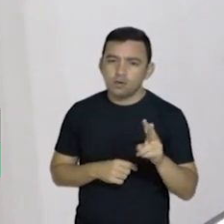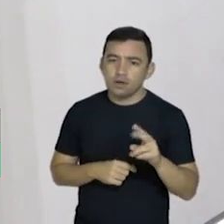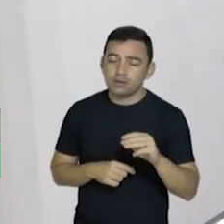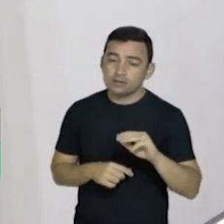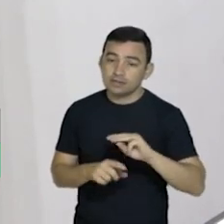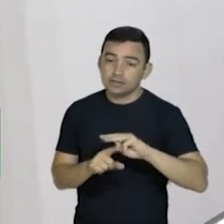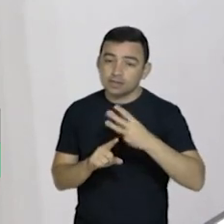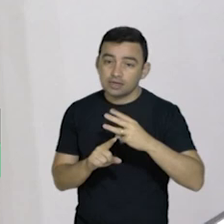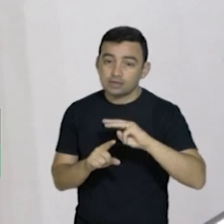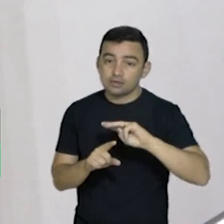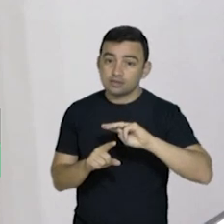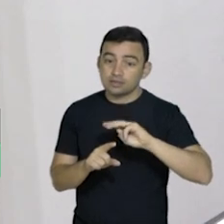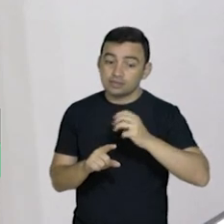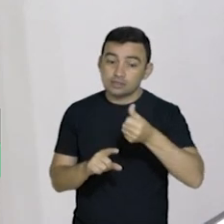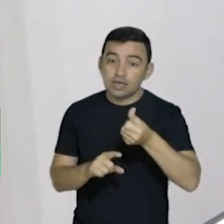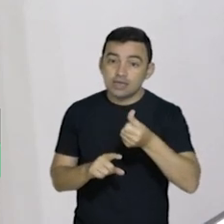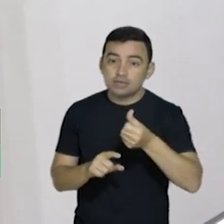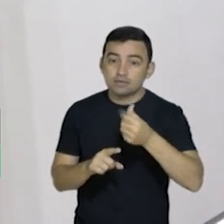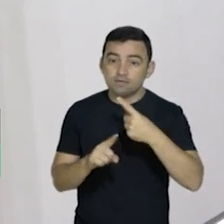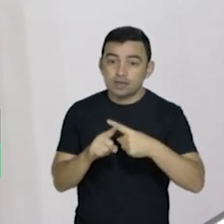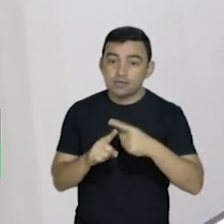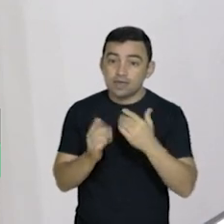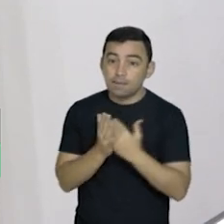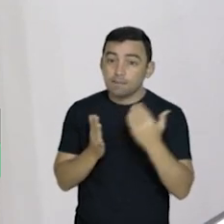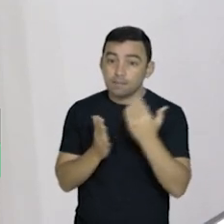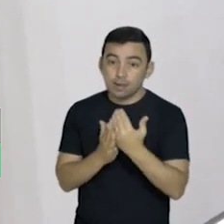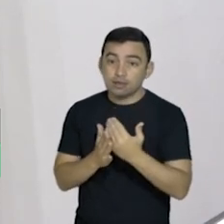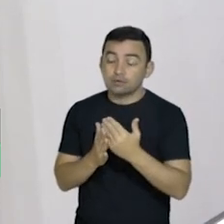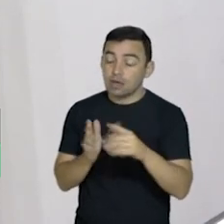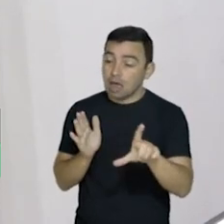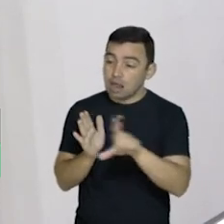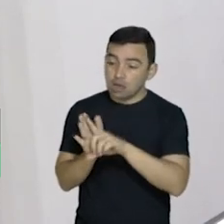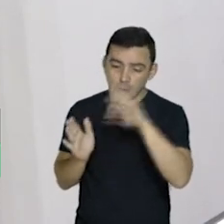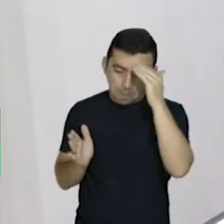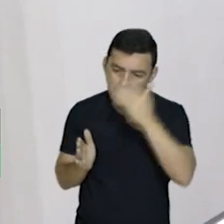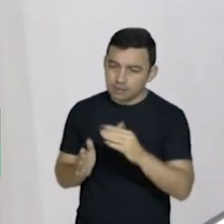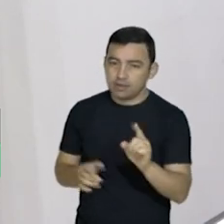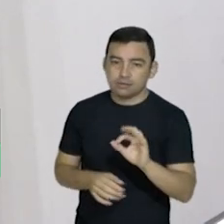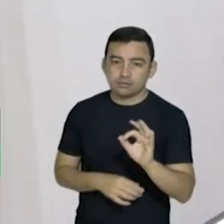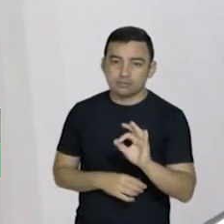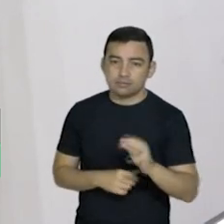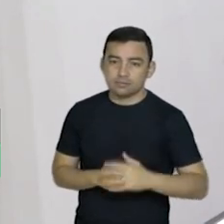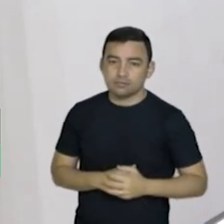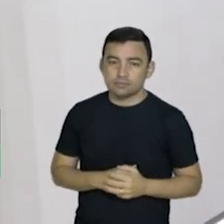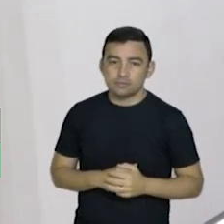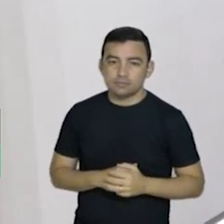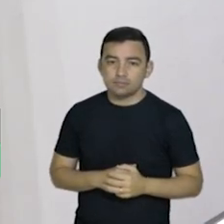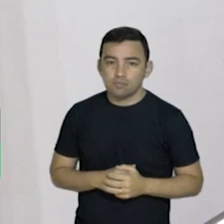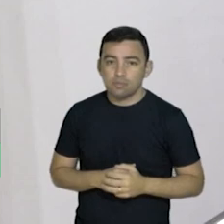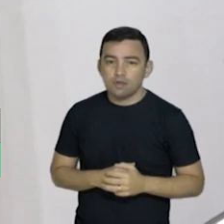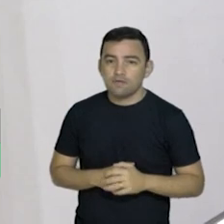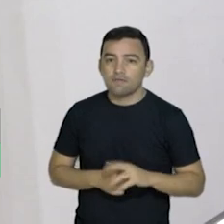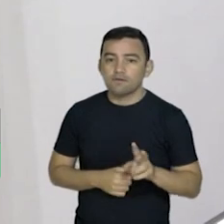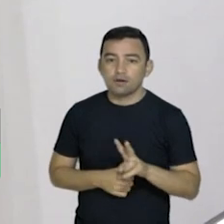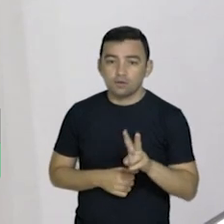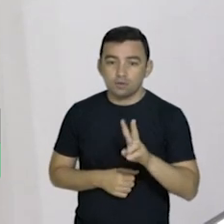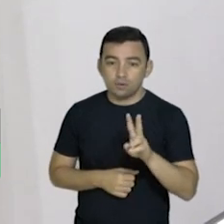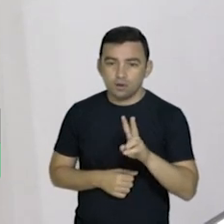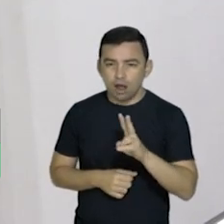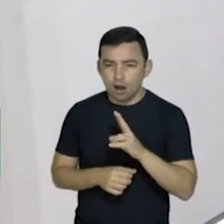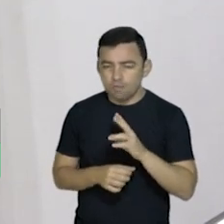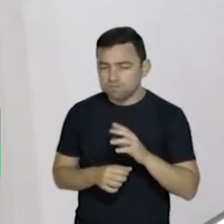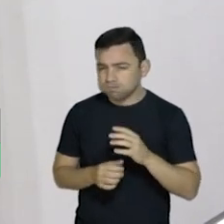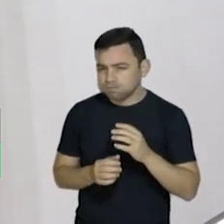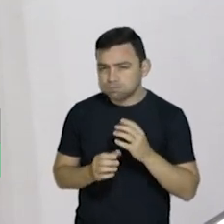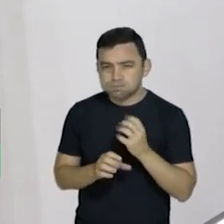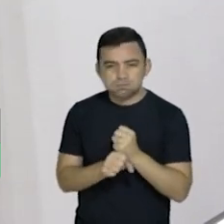a seis vezes a mais do que prevê a lei e seguimos esses valores exacerbados